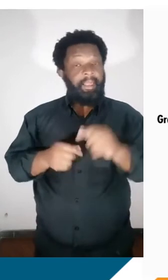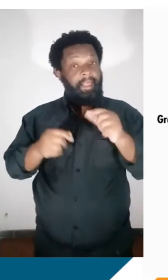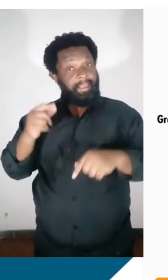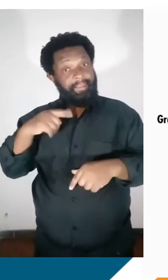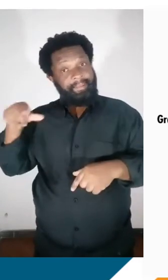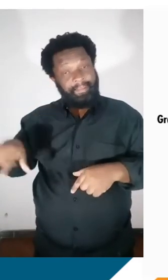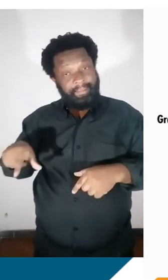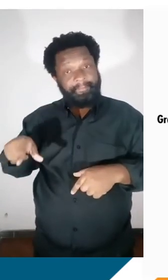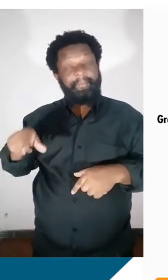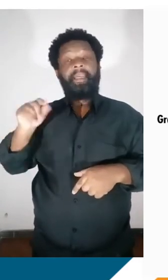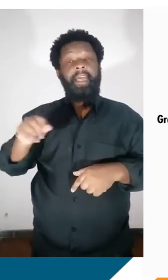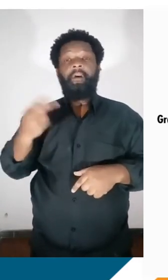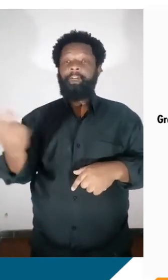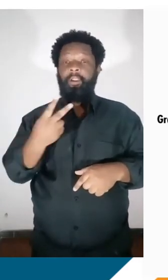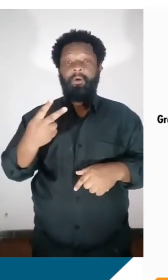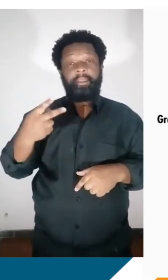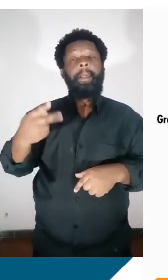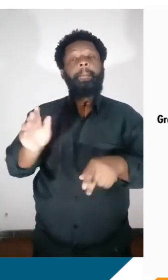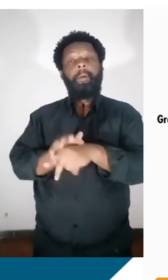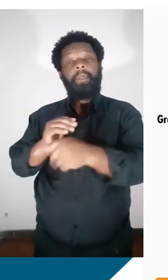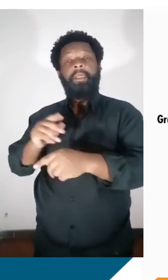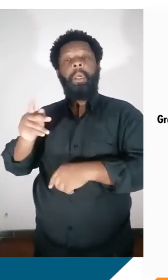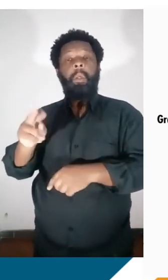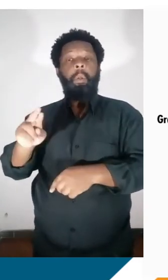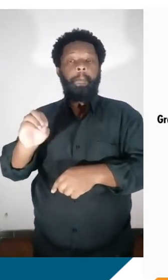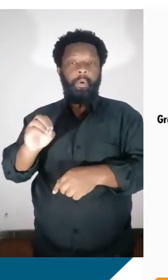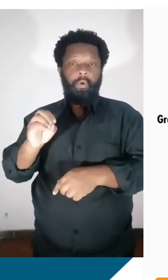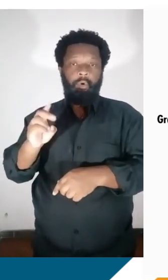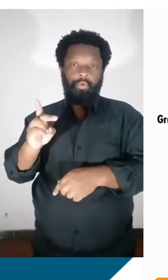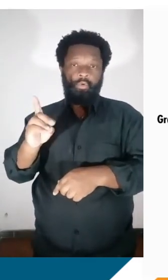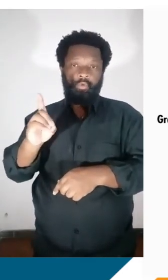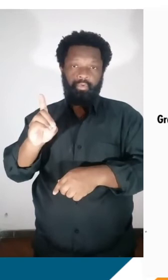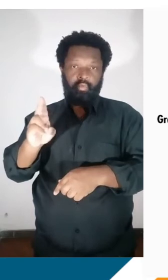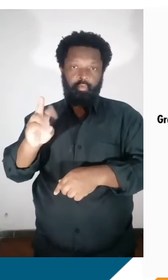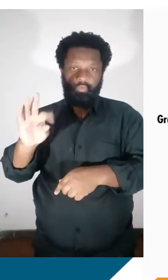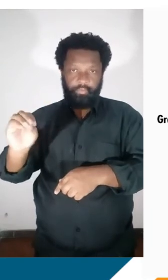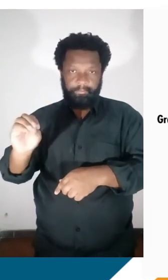esse daqui é o valor da entalpia dos produtos, tá?